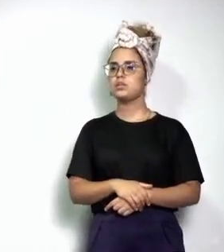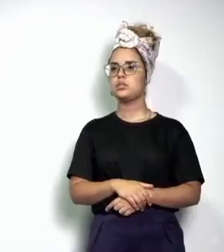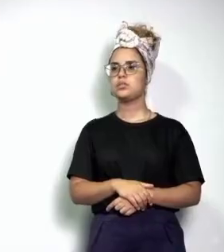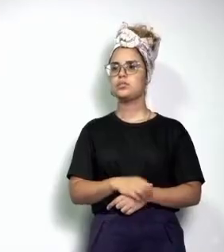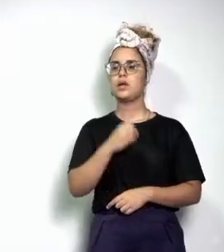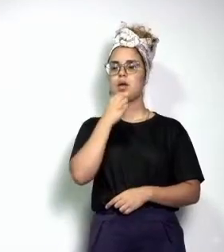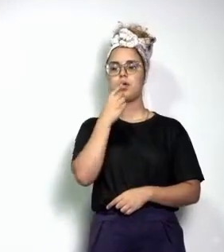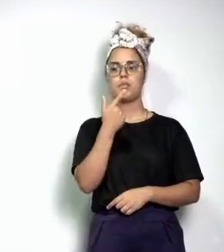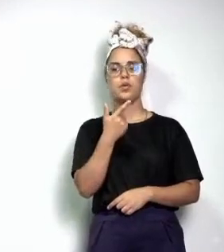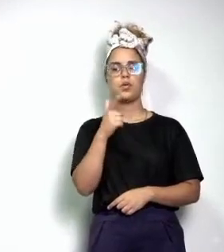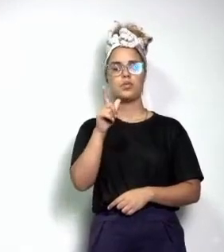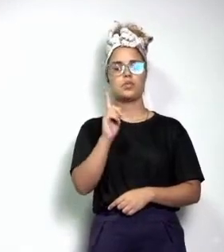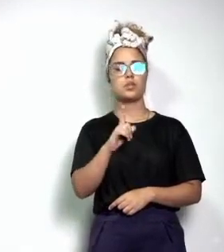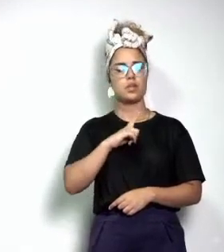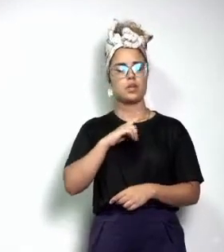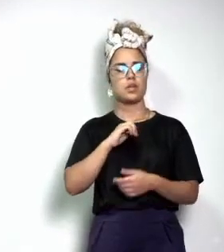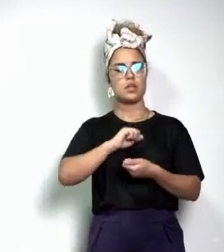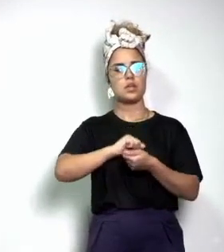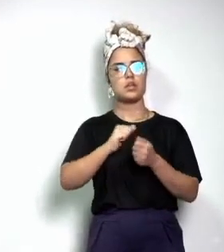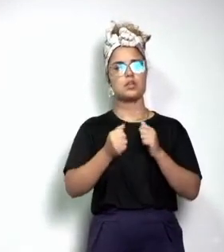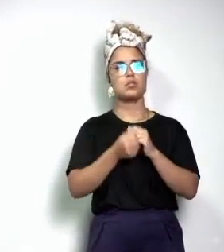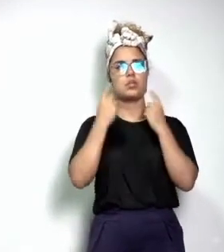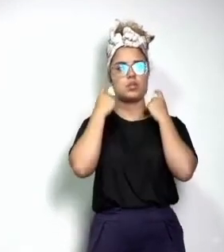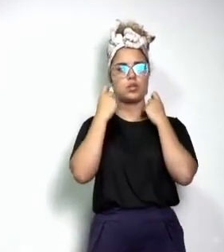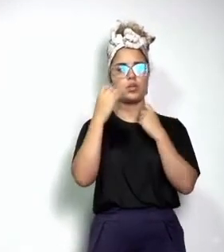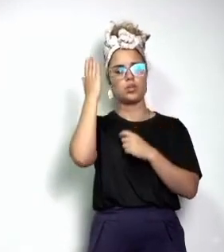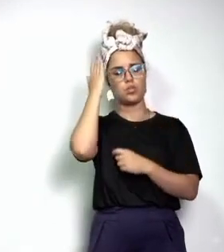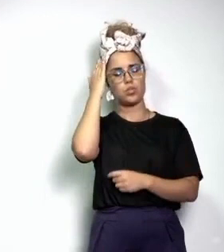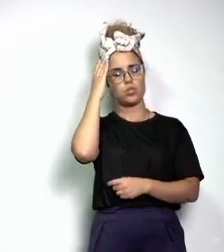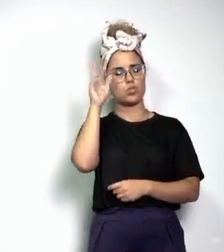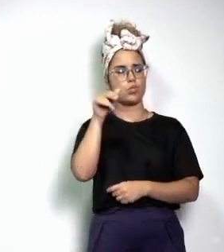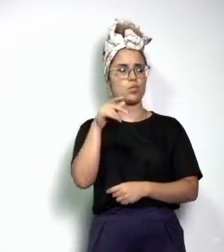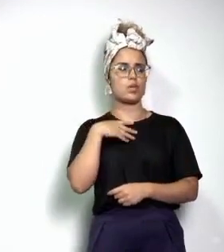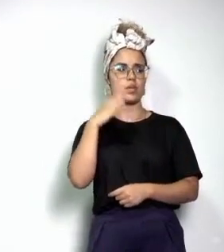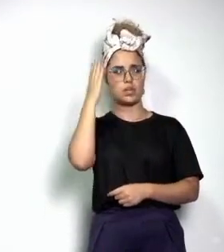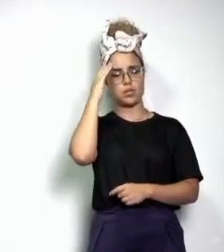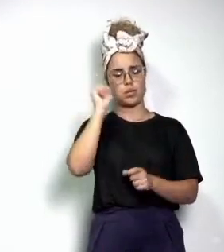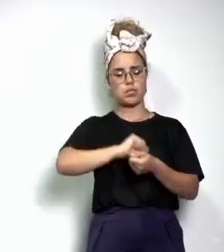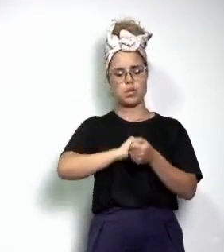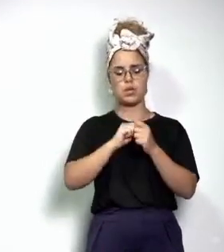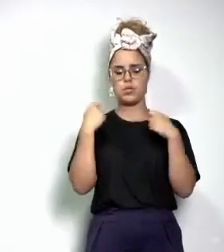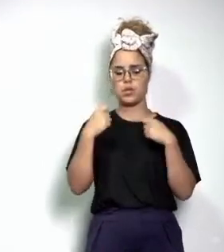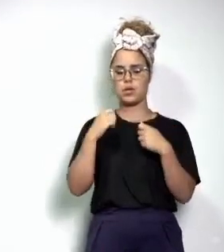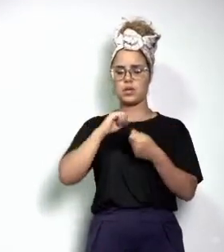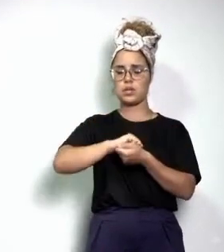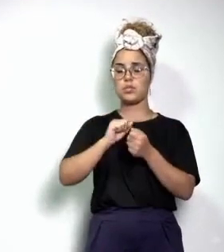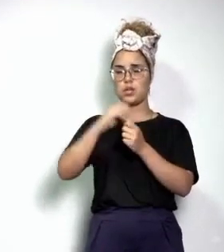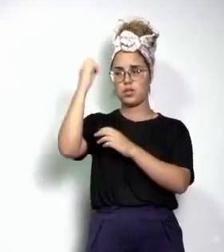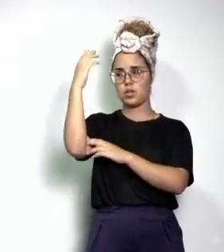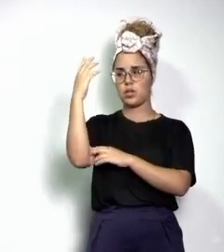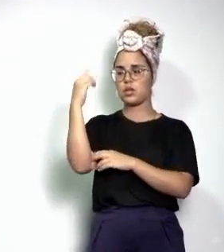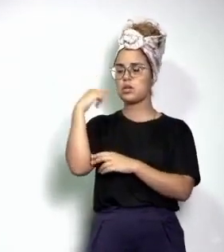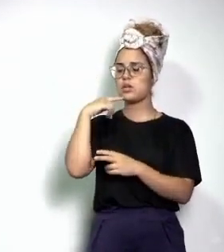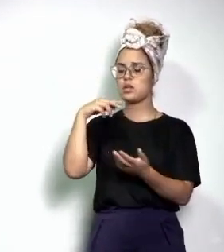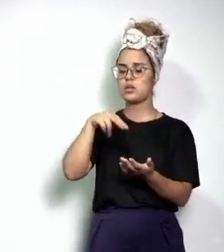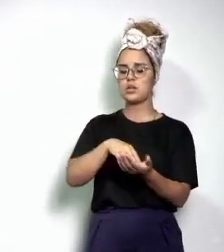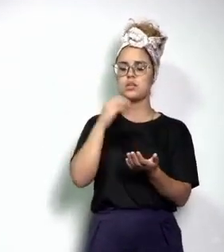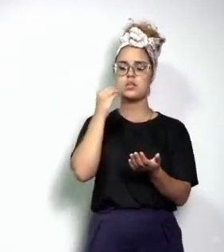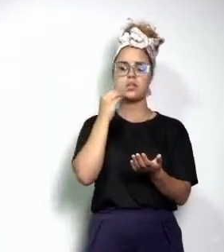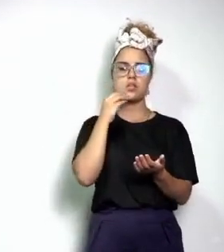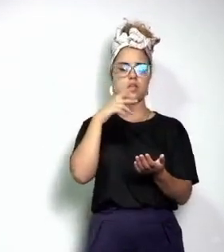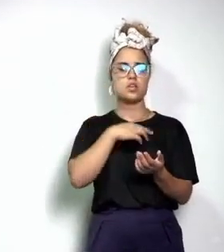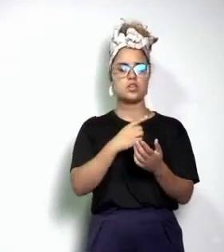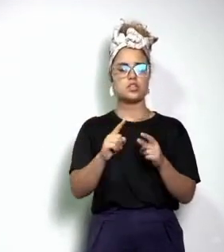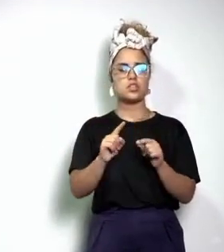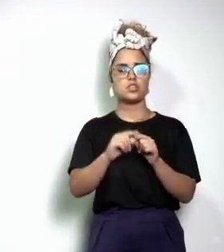Então, é bom ter esses adaptadores de áudio, a gente nunca sabe o que pode precisar, adaptadores elétricos, teste de voltagem, que é o que eu falei para a gente